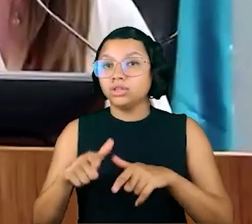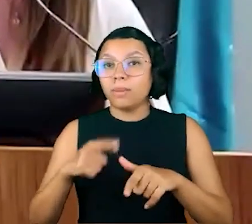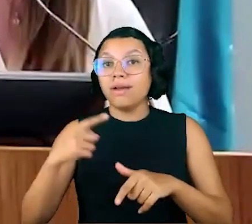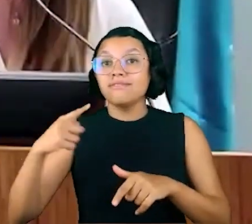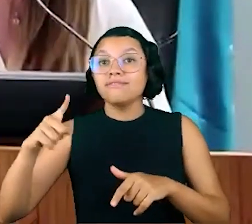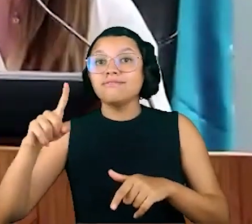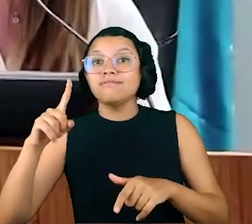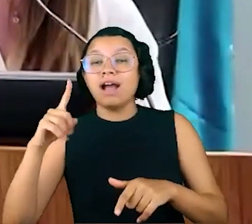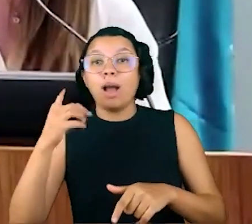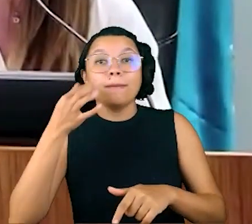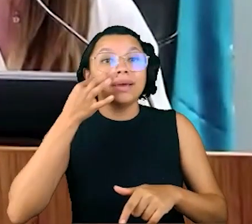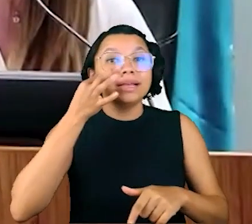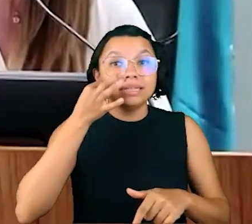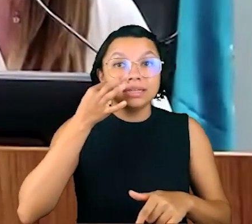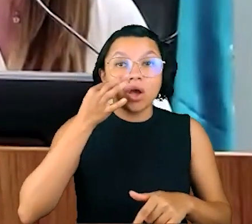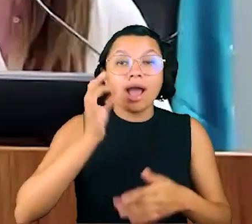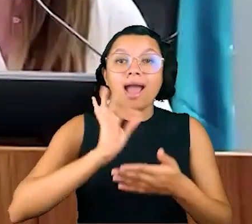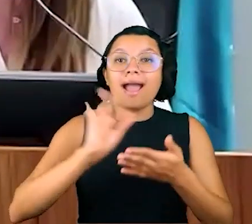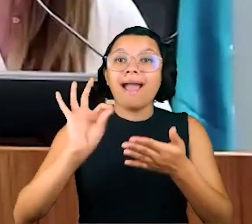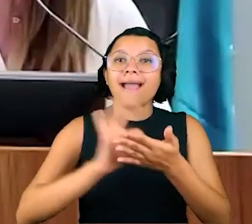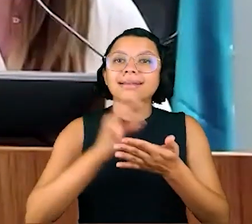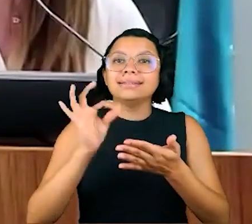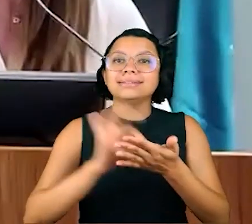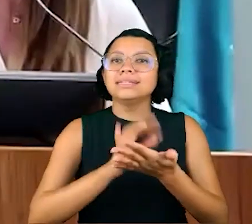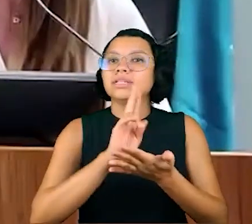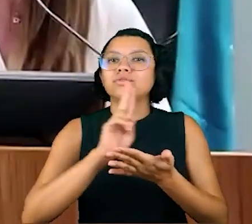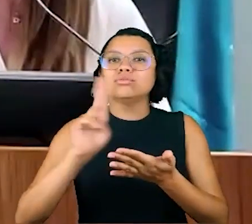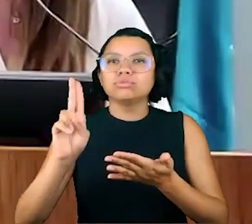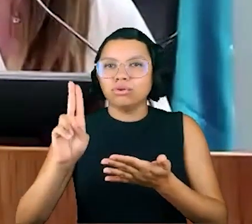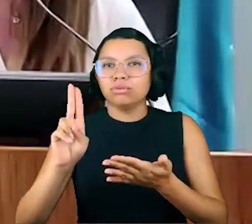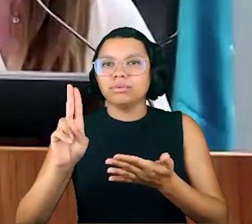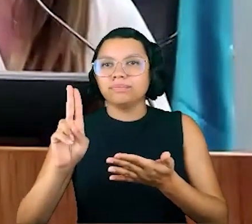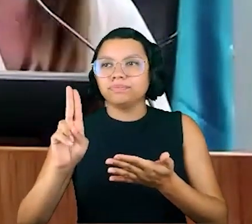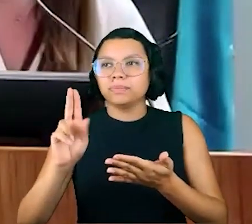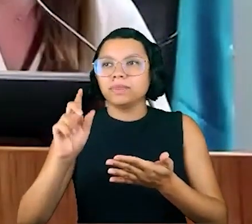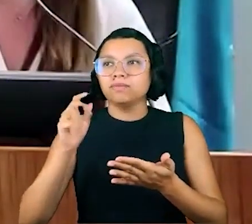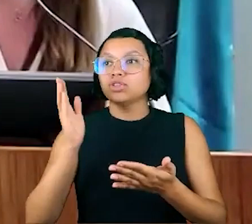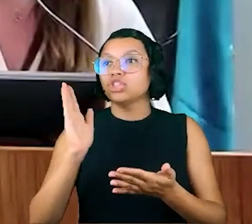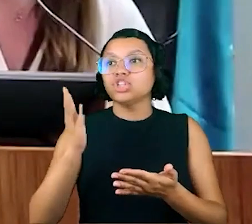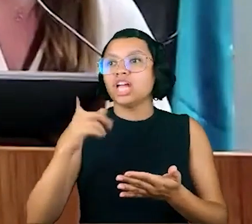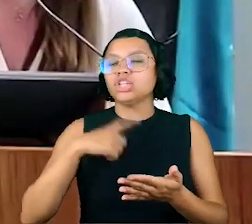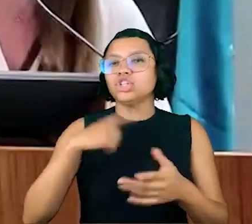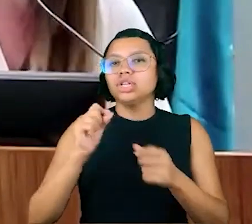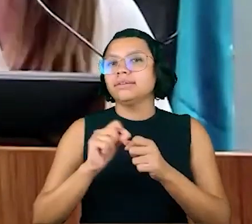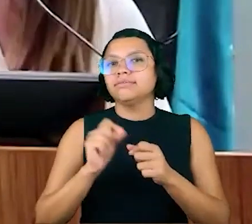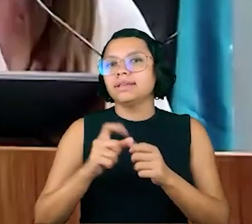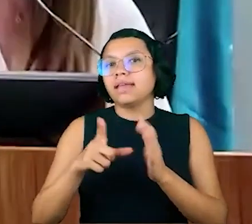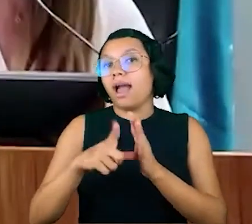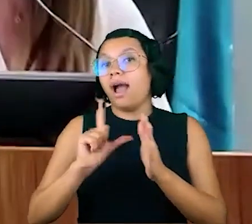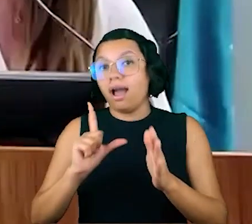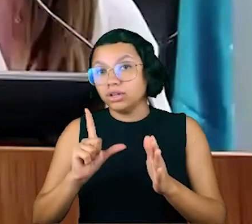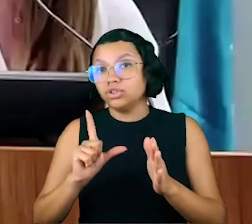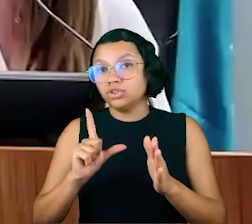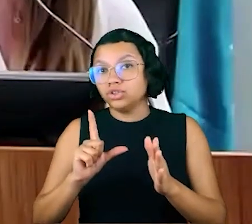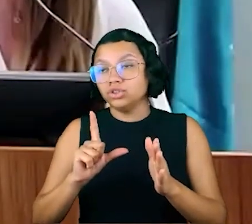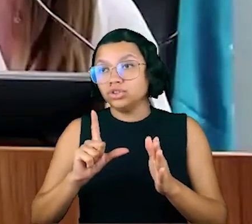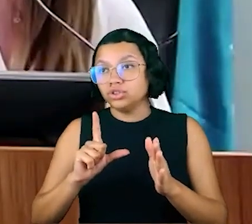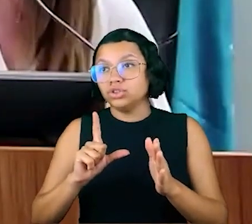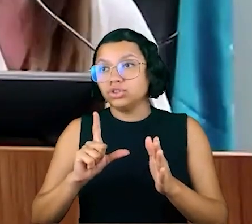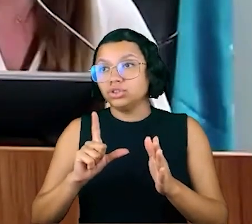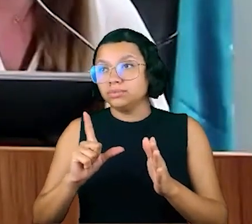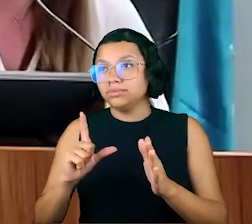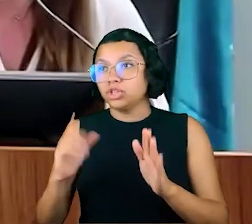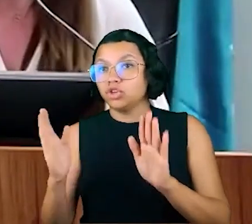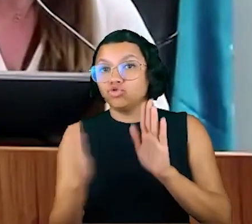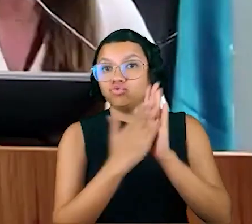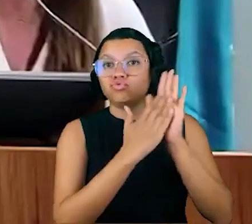o Serasa e inscreva o nome do... Aliás, você deveria ter feito isso antes de propor a